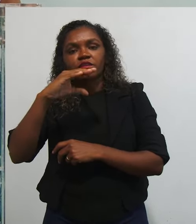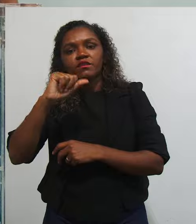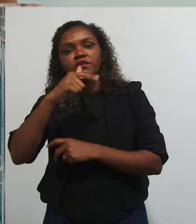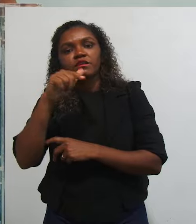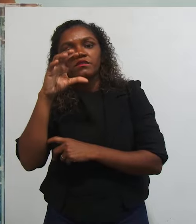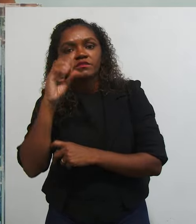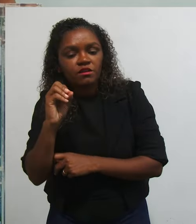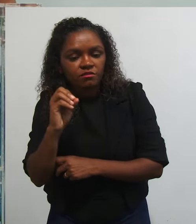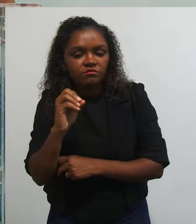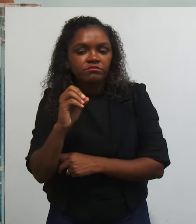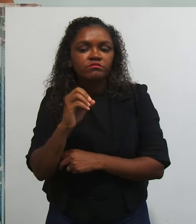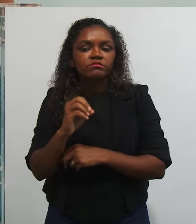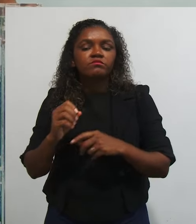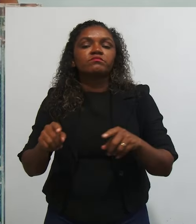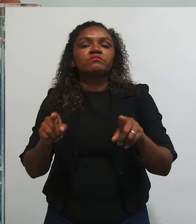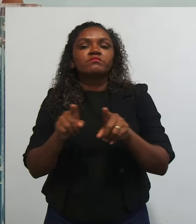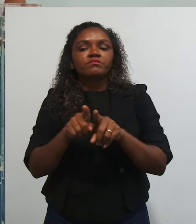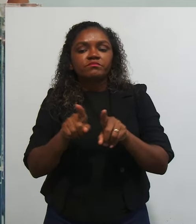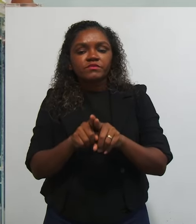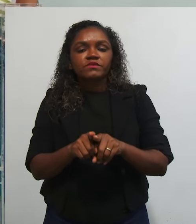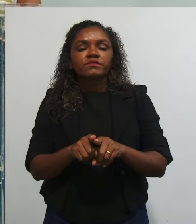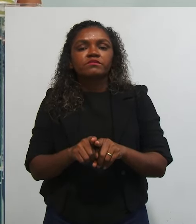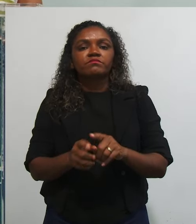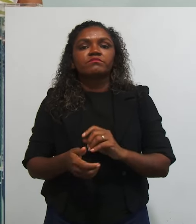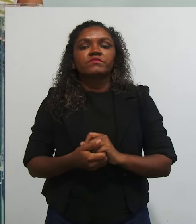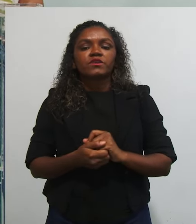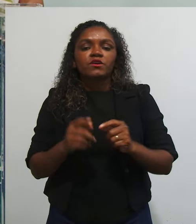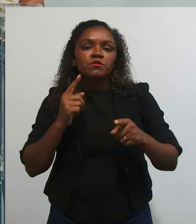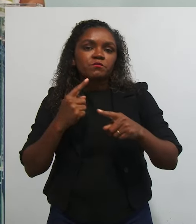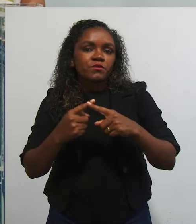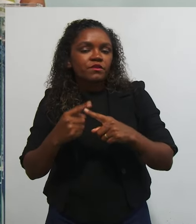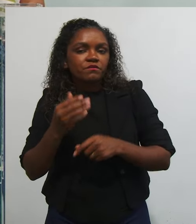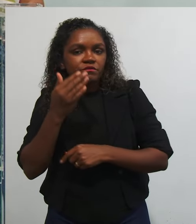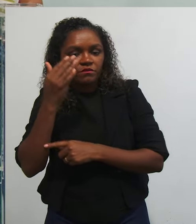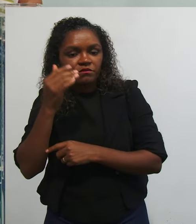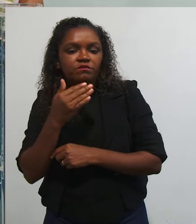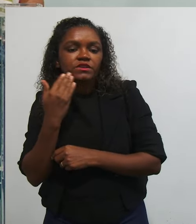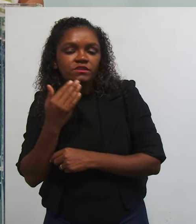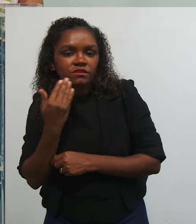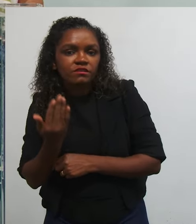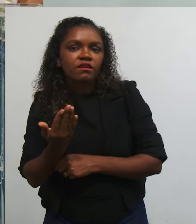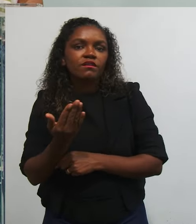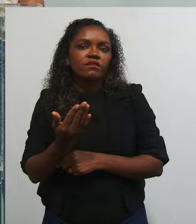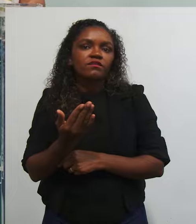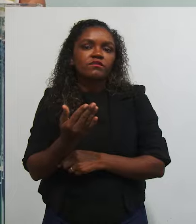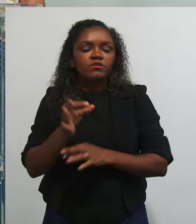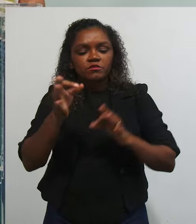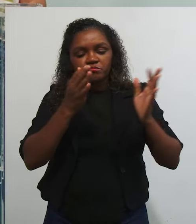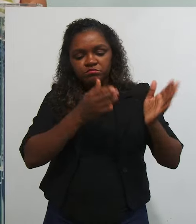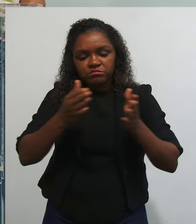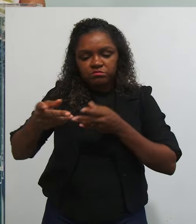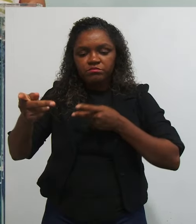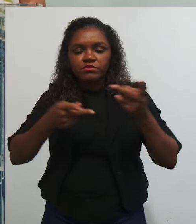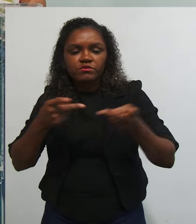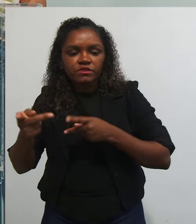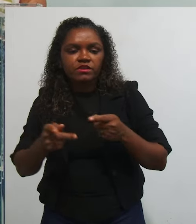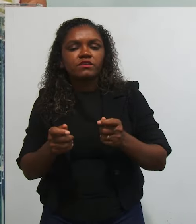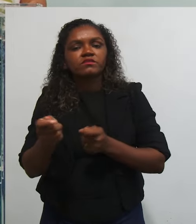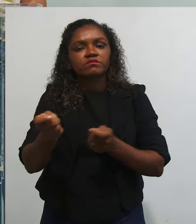alteração do MCASP para facilitar esse processo de geração de relatórios. E a gente tem